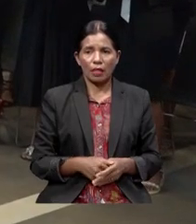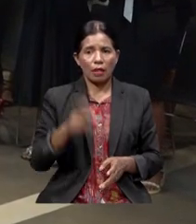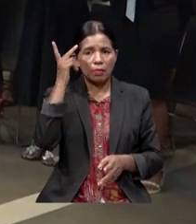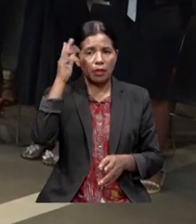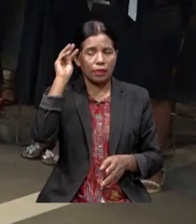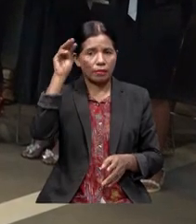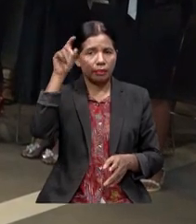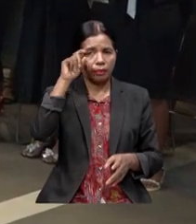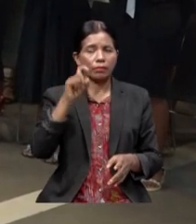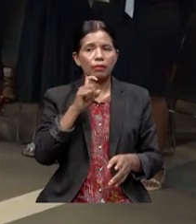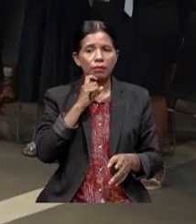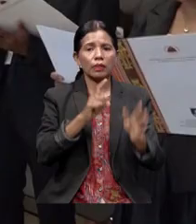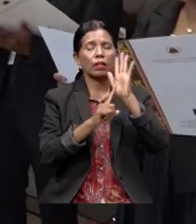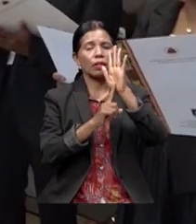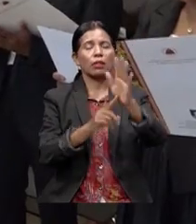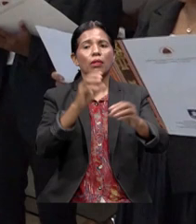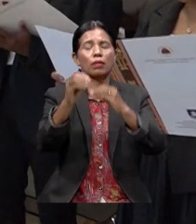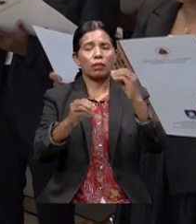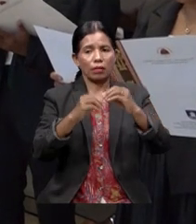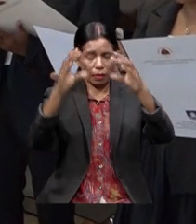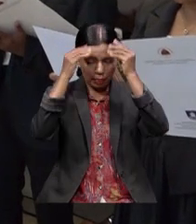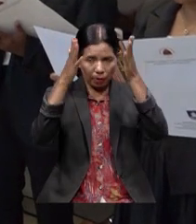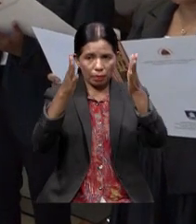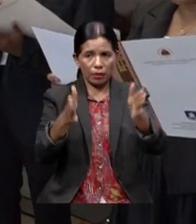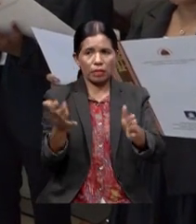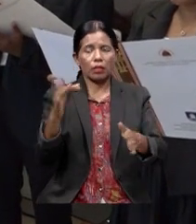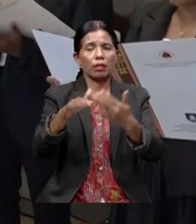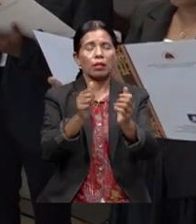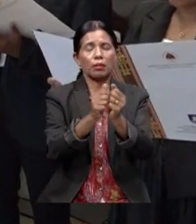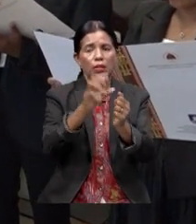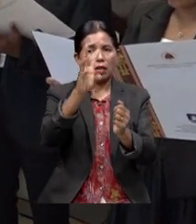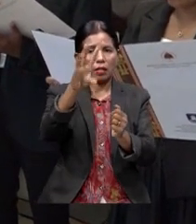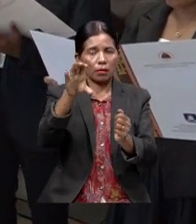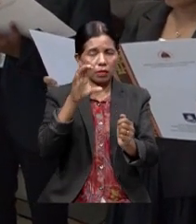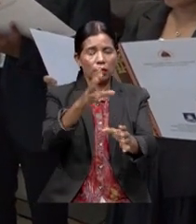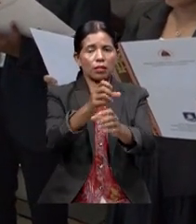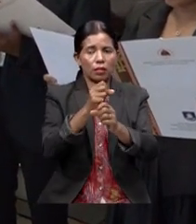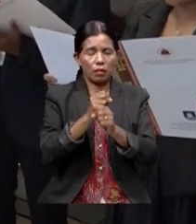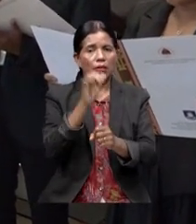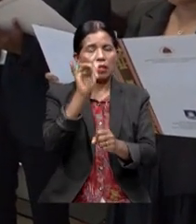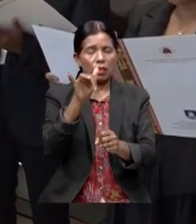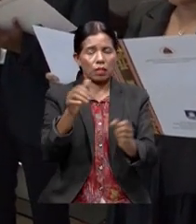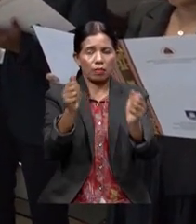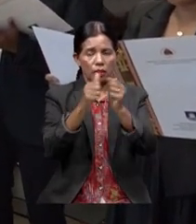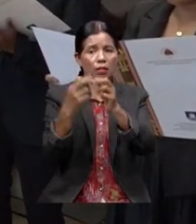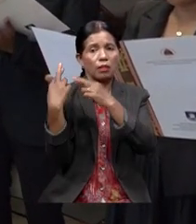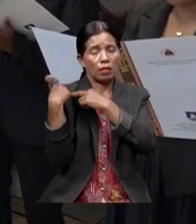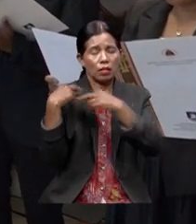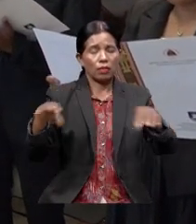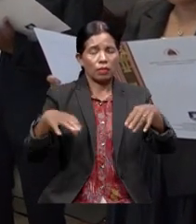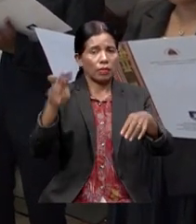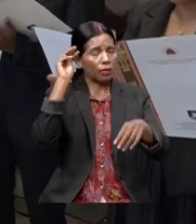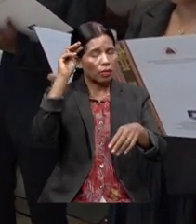Primeiro-ministro Kairala Sanana Guzmão atou questão, né? Ba professor bolsa candidatura atos nen resin, ebe simu termo aceitação ka pose e Ministério Finanças